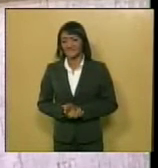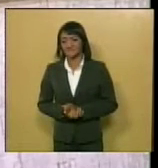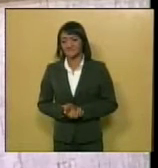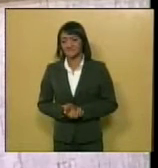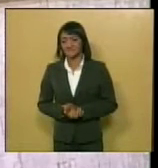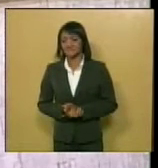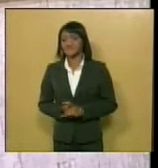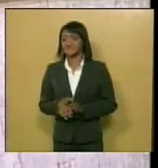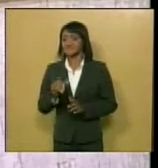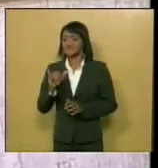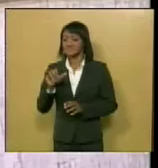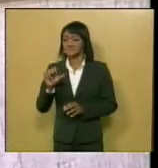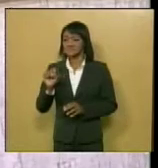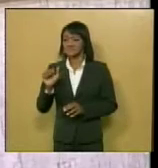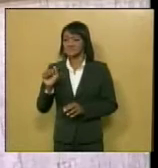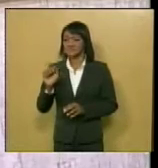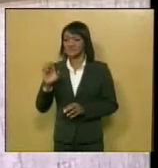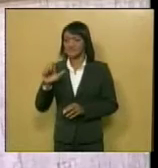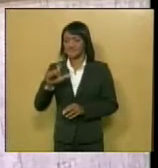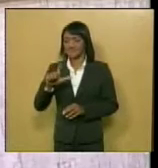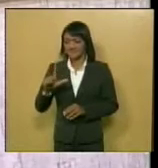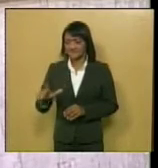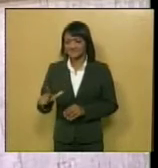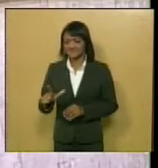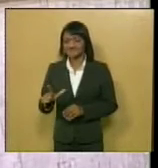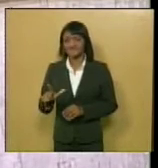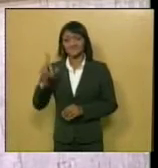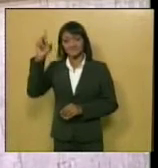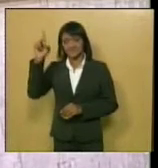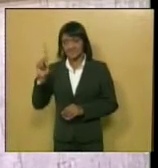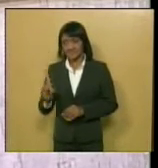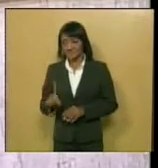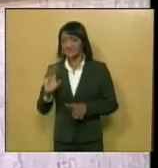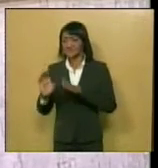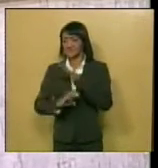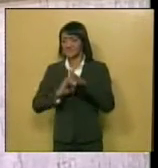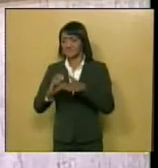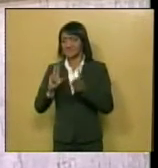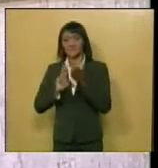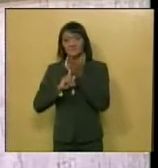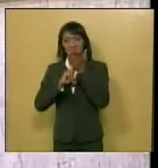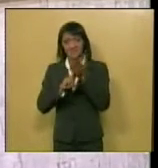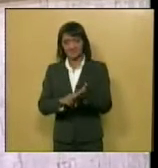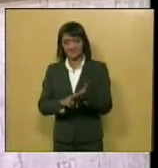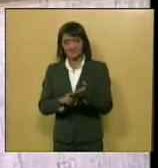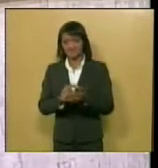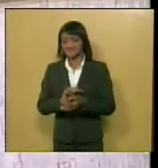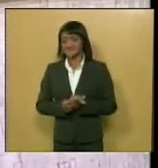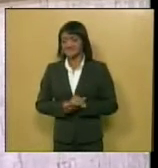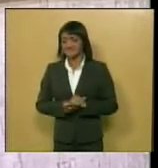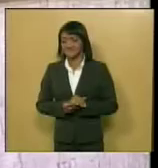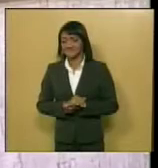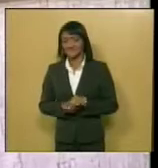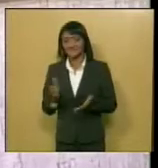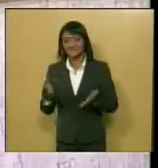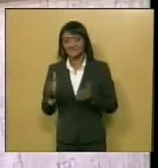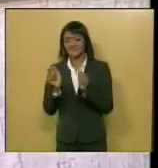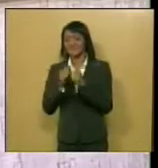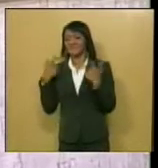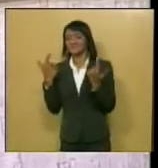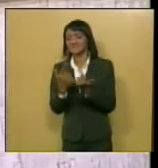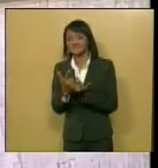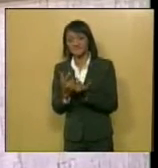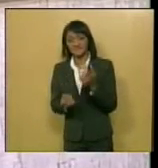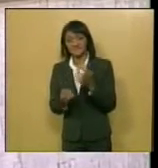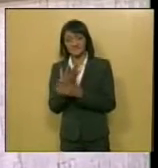A Israel, representante, diretor regional das empresas de Correios, que deixou e deu a oportunidade de Assembleia criar o selo,